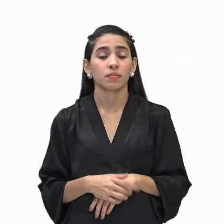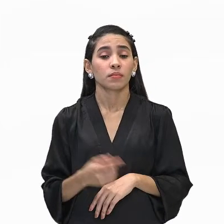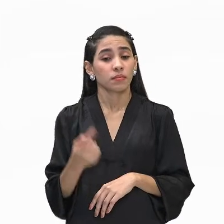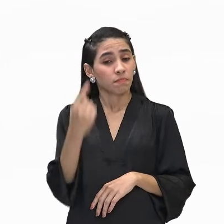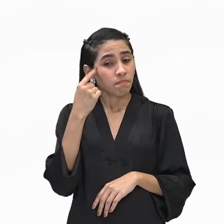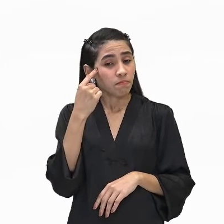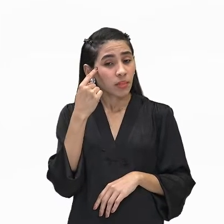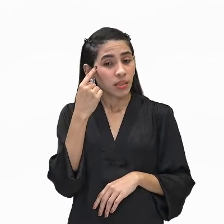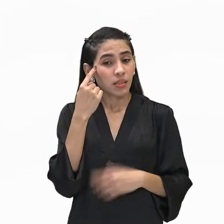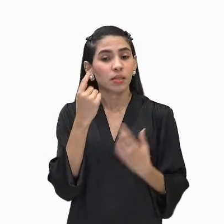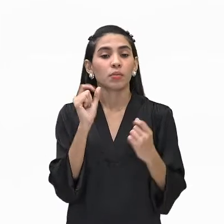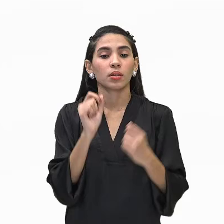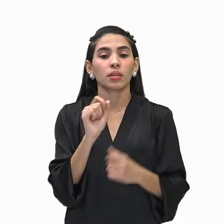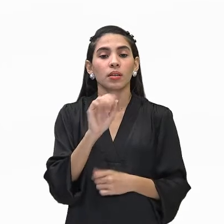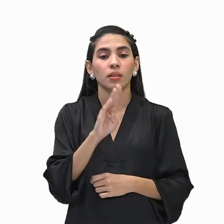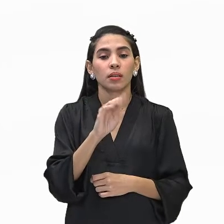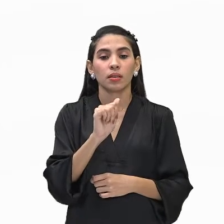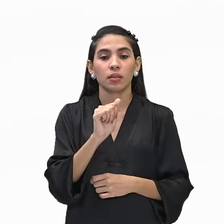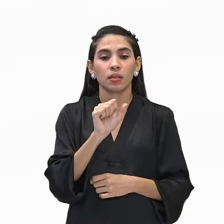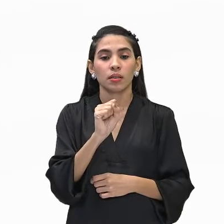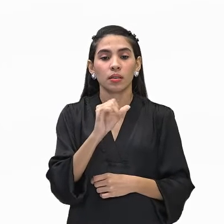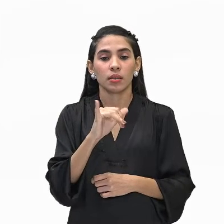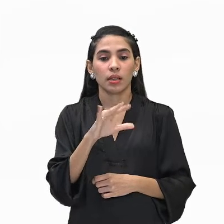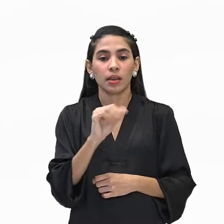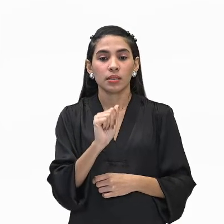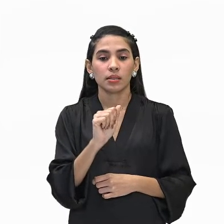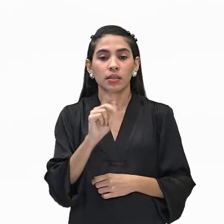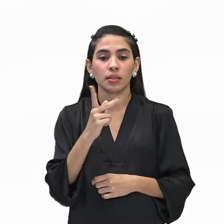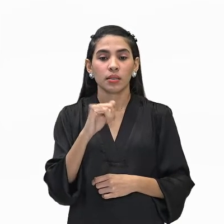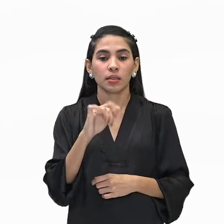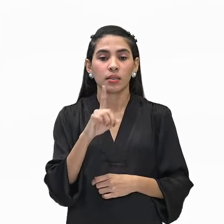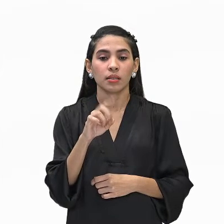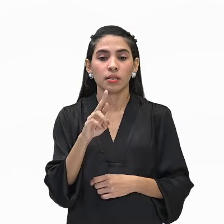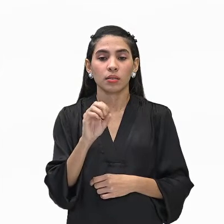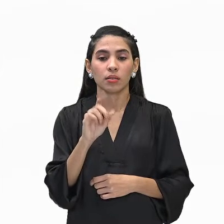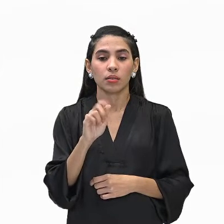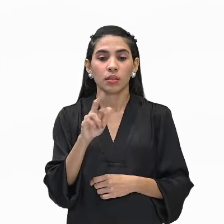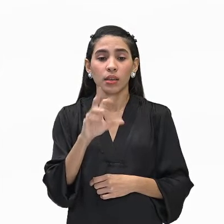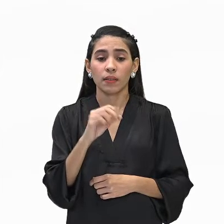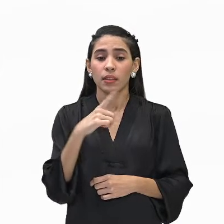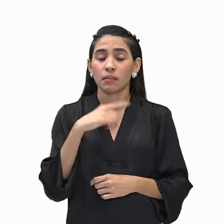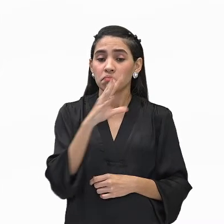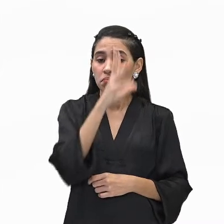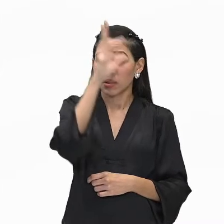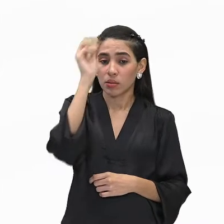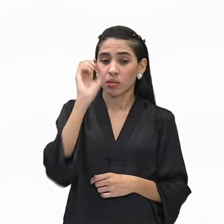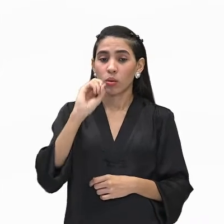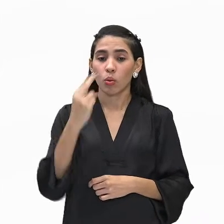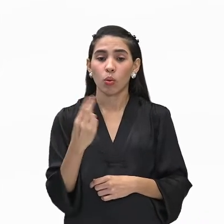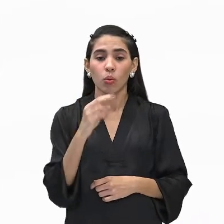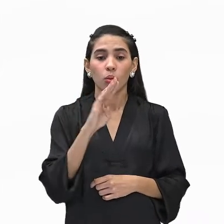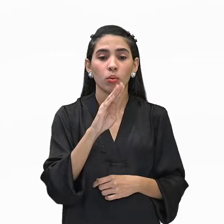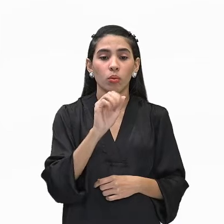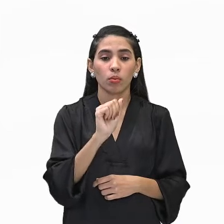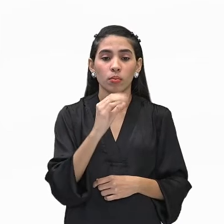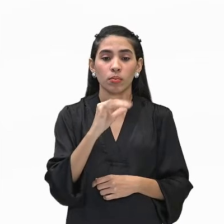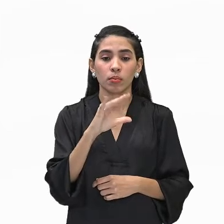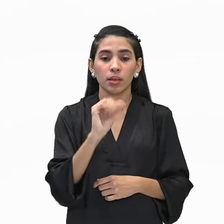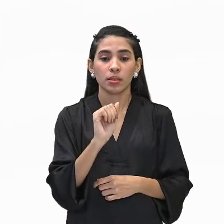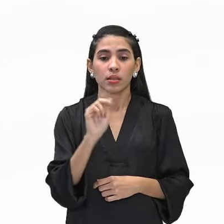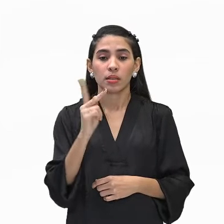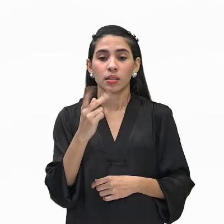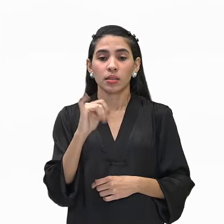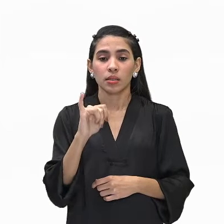em bacias hidrográficas brasileiras, temos a bacia do Rio Amazonas ou a Bacia Amazônica, a maior bacia